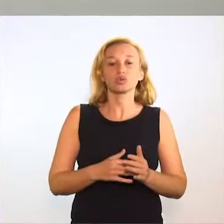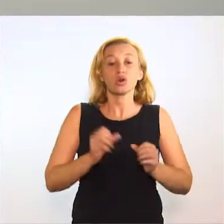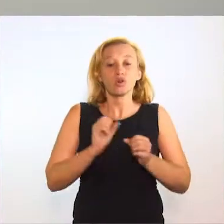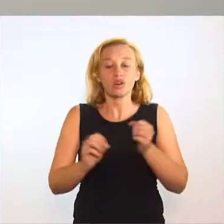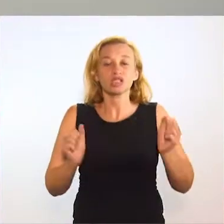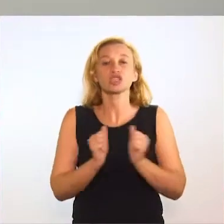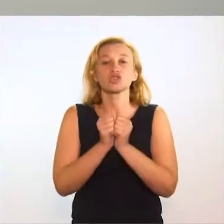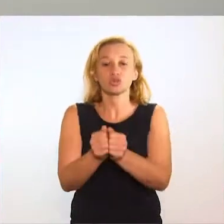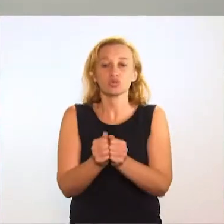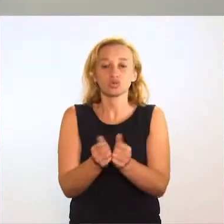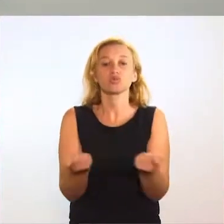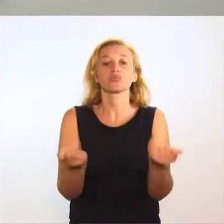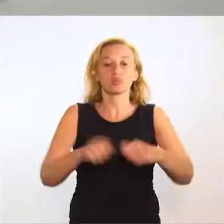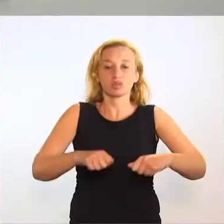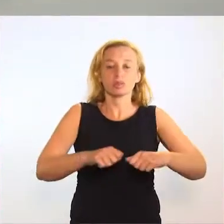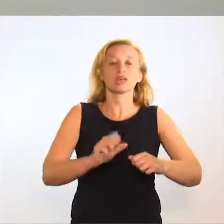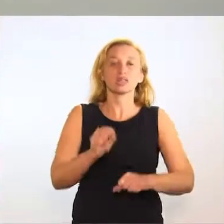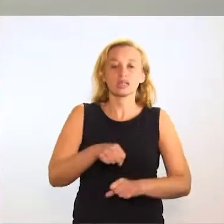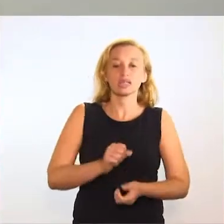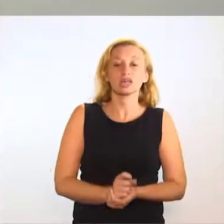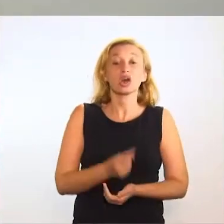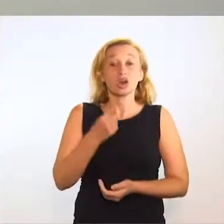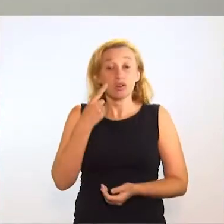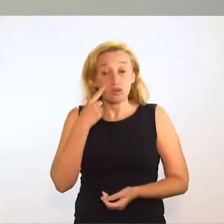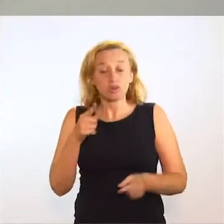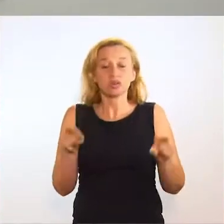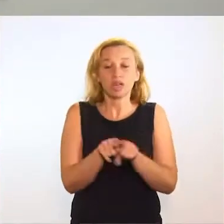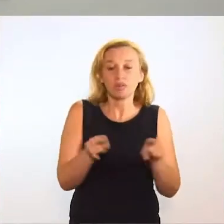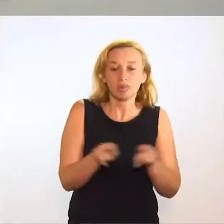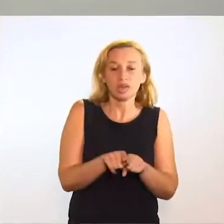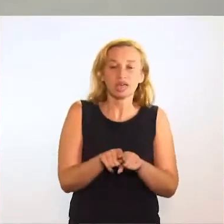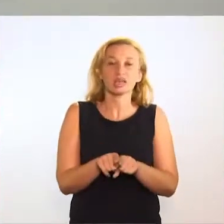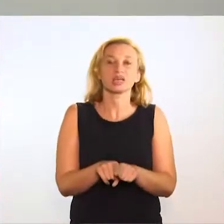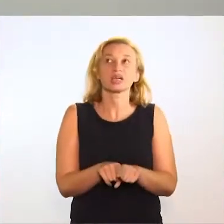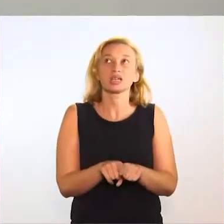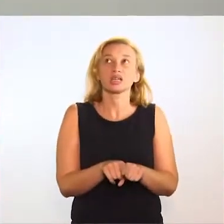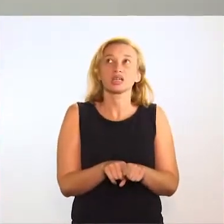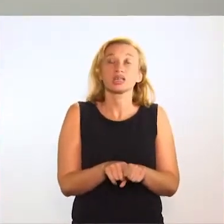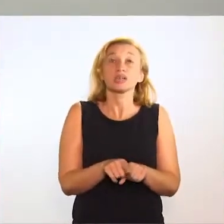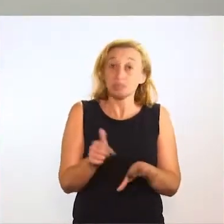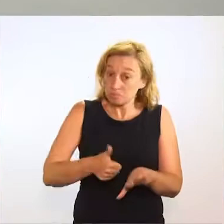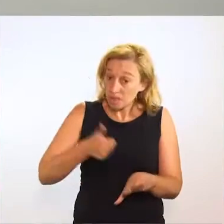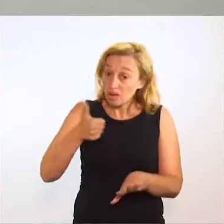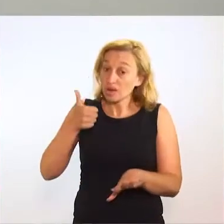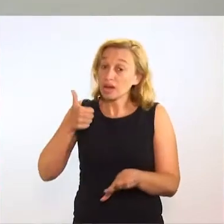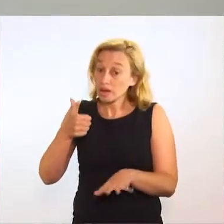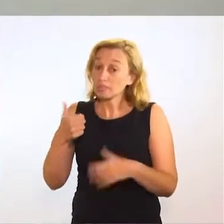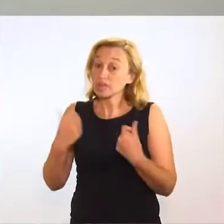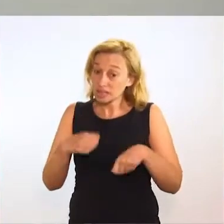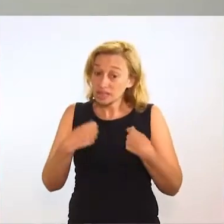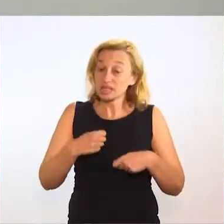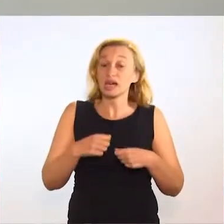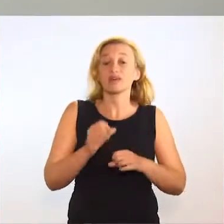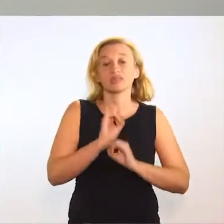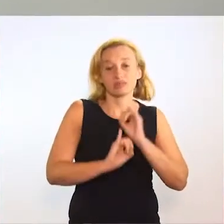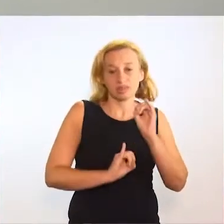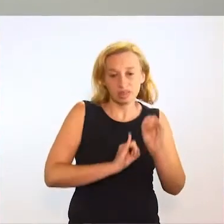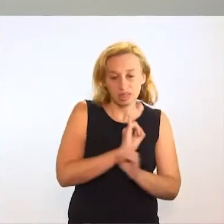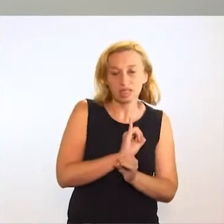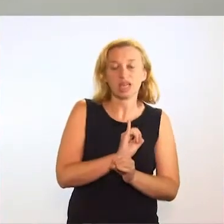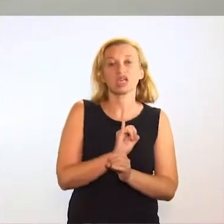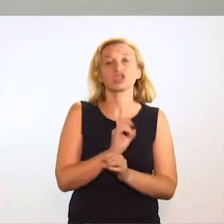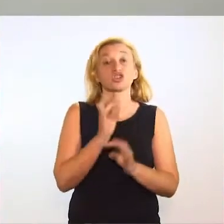solidariedade, mas do fazer junto e de possibilitar. A gente também viu que não era para todo mundo, né? E que a gente tinha que melhorar muito nesse aspecto ainda